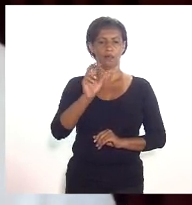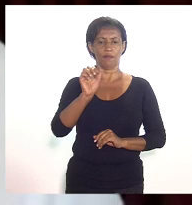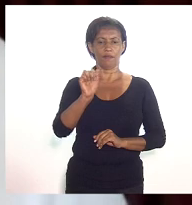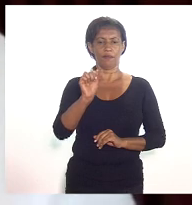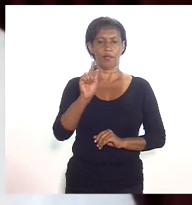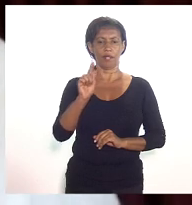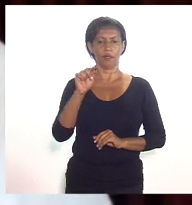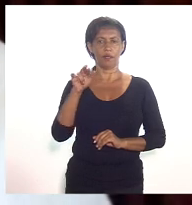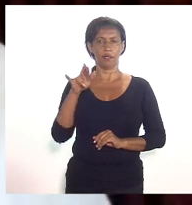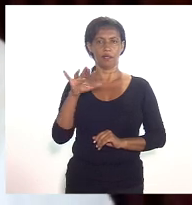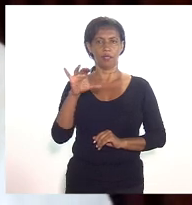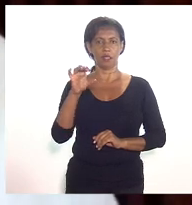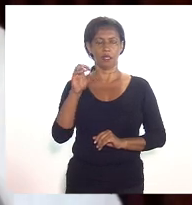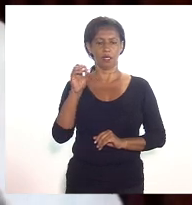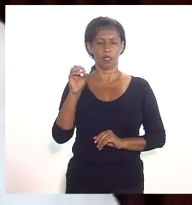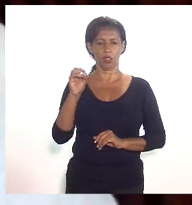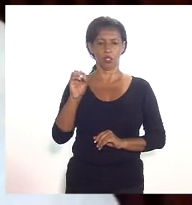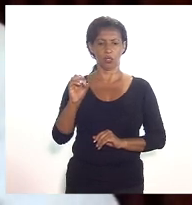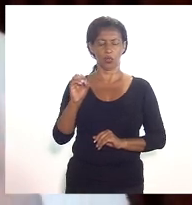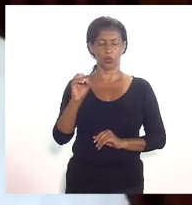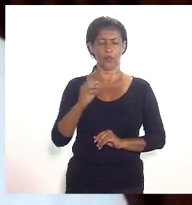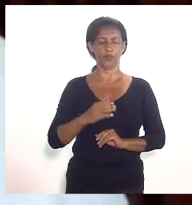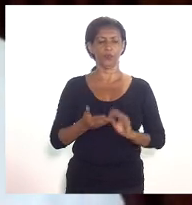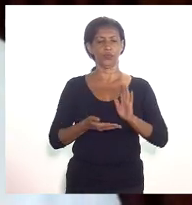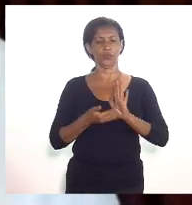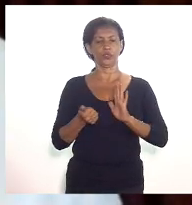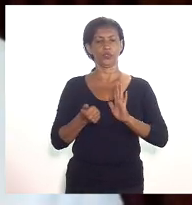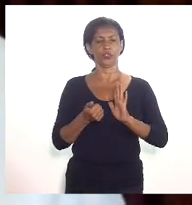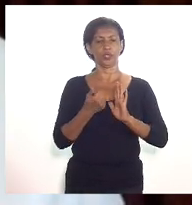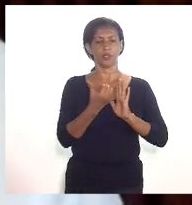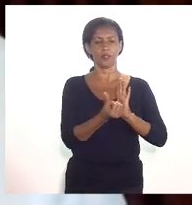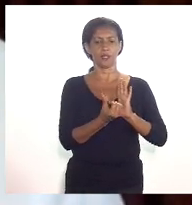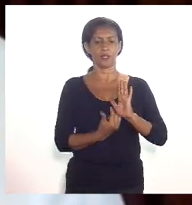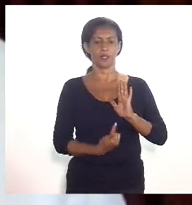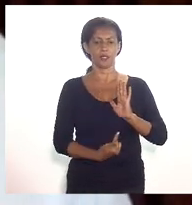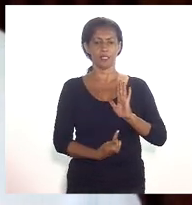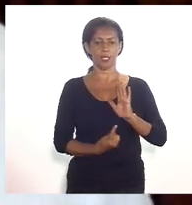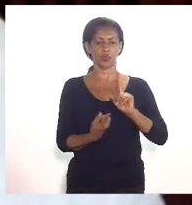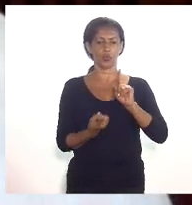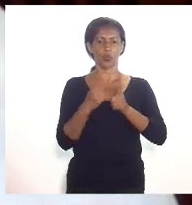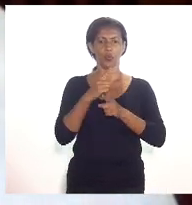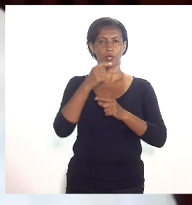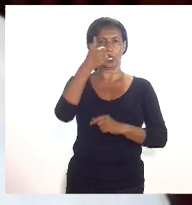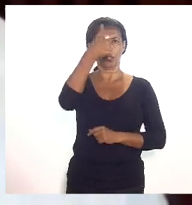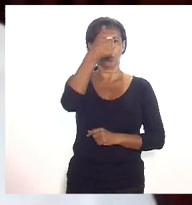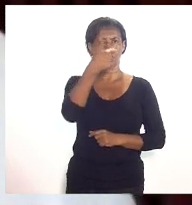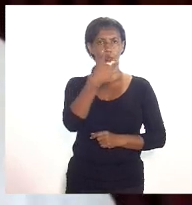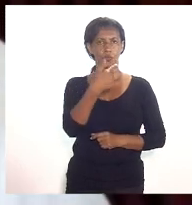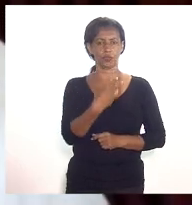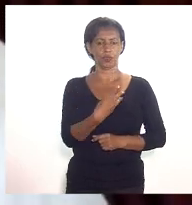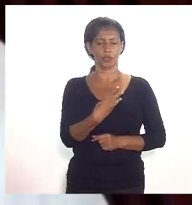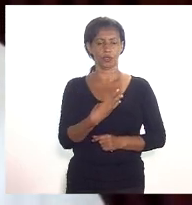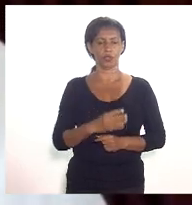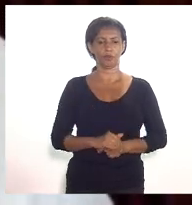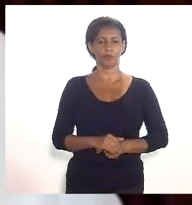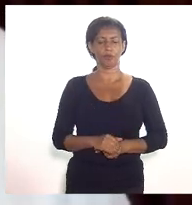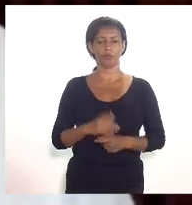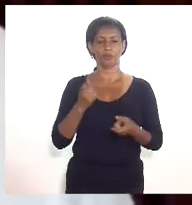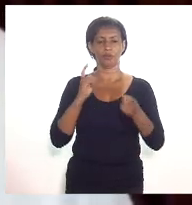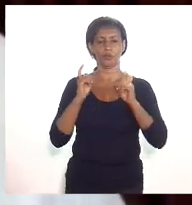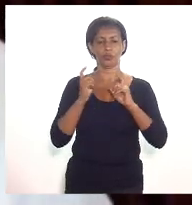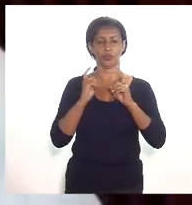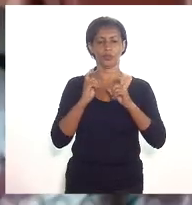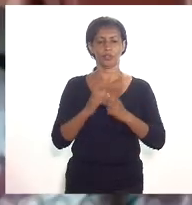4 e 5. Prejudicadas as emendas 6 e 7, contrárias as emendas 1, 2 e 3. Em